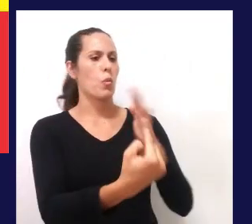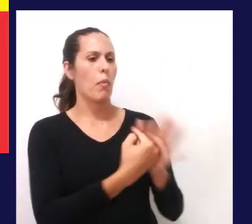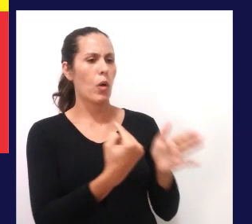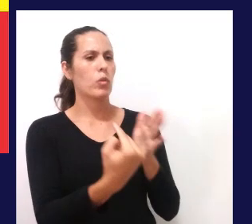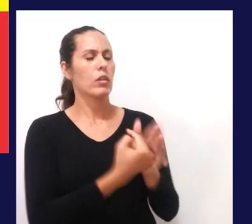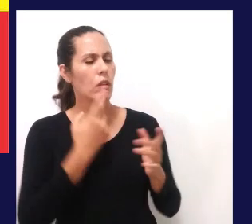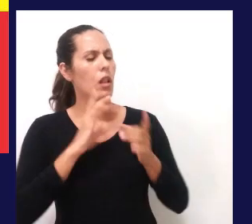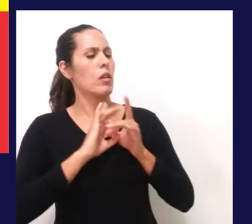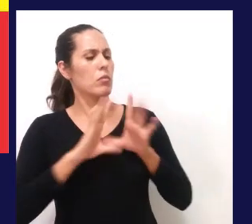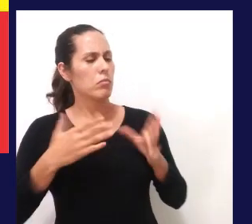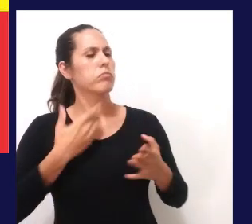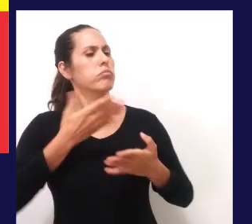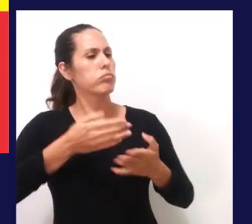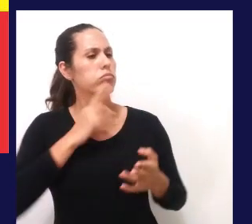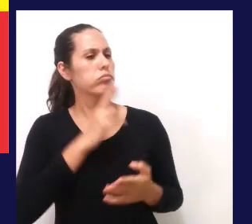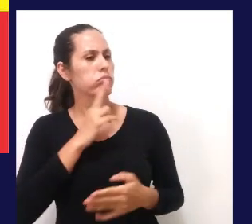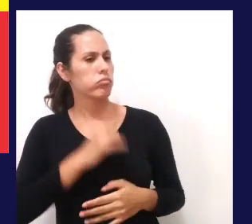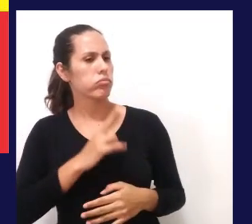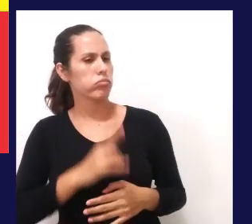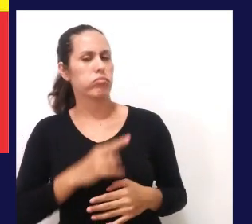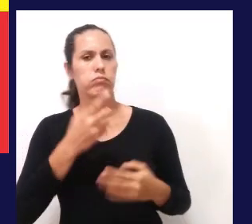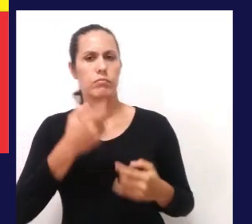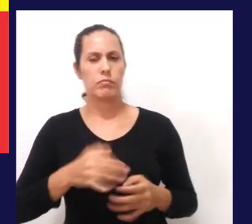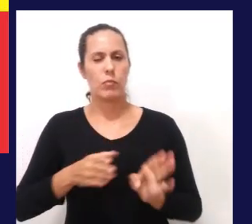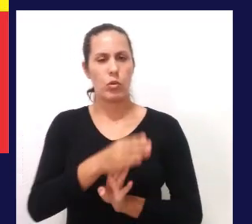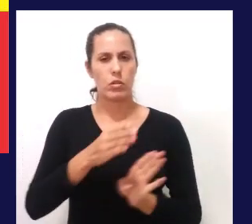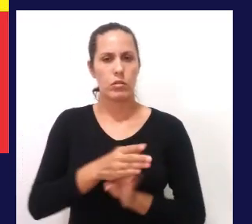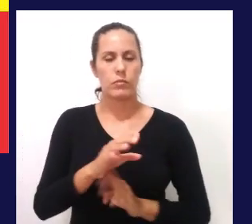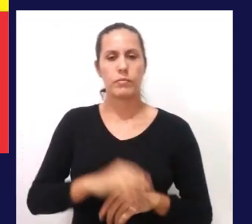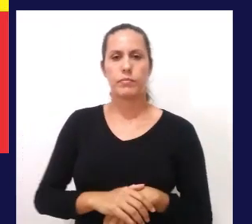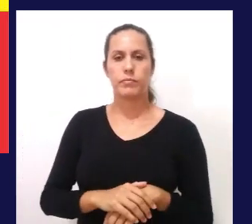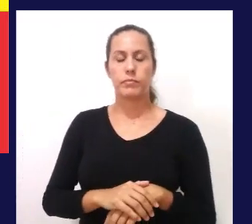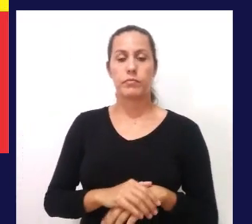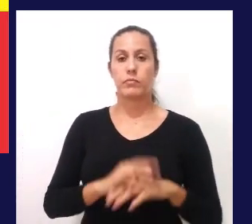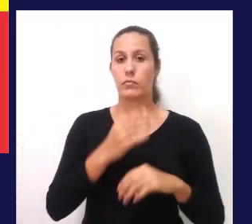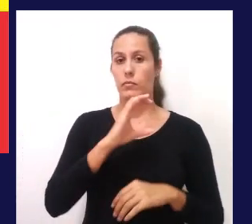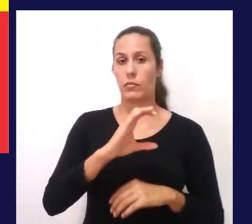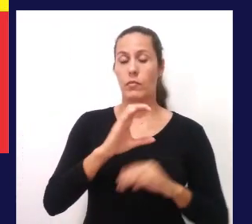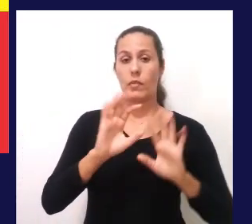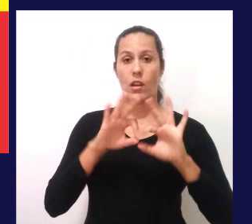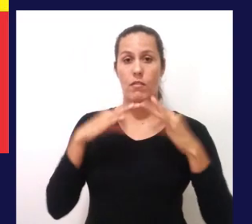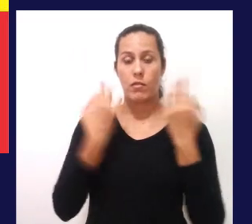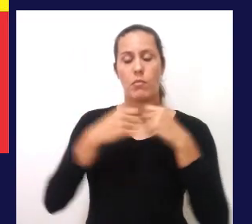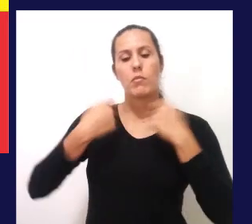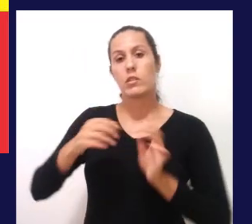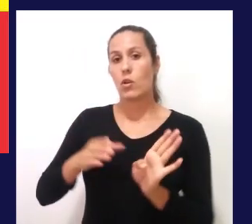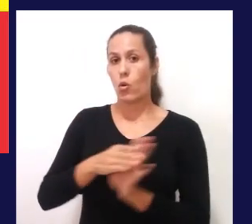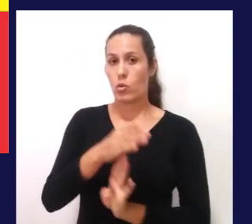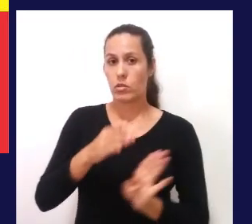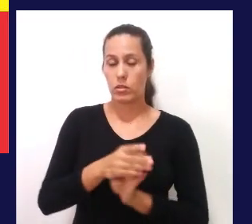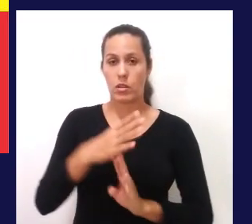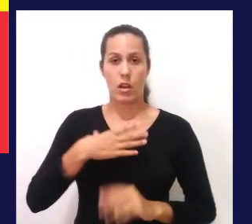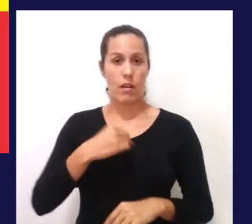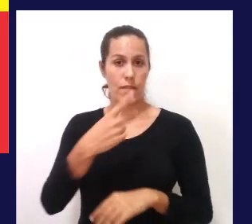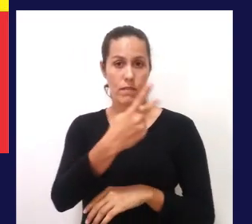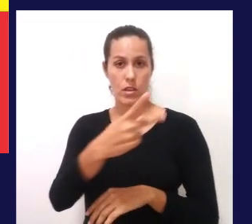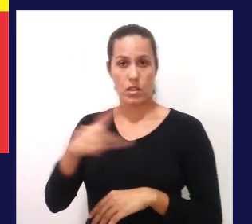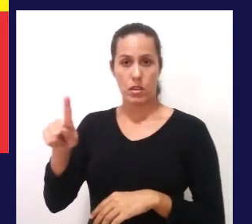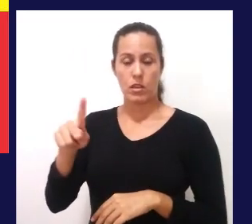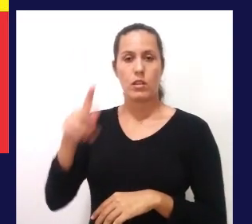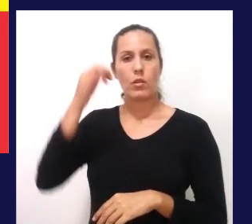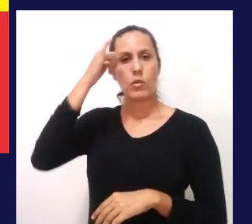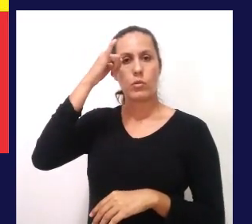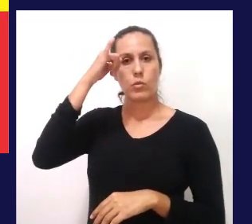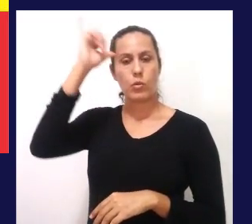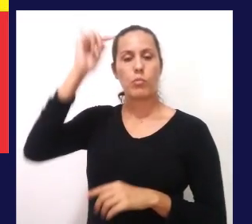suas dúvidas a respeito da sexualidade. A família deve orientar seus filhos sobre os riscos de